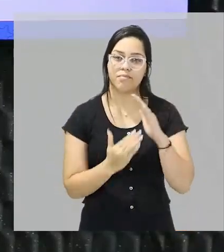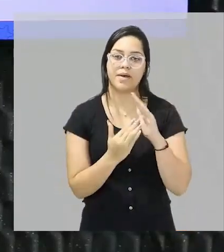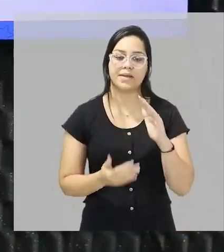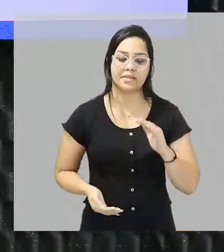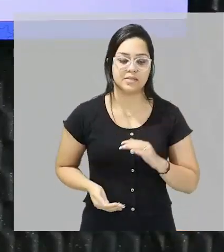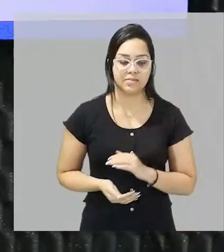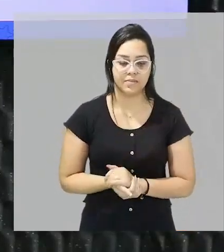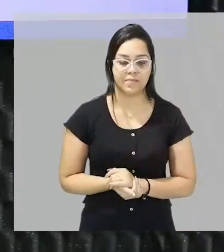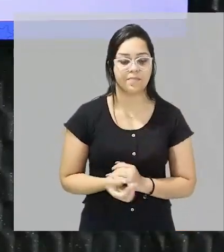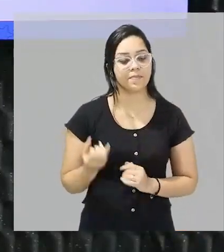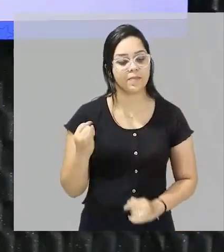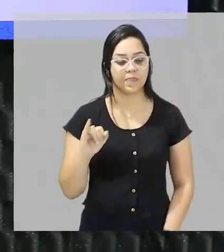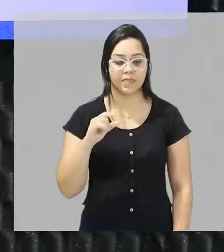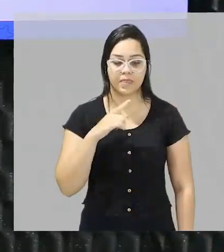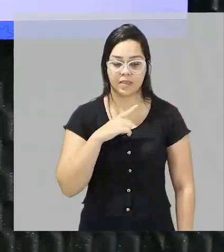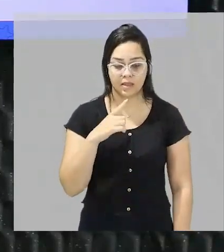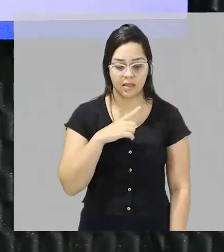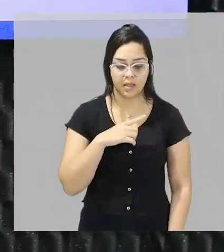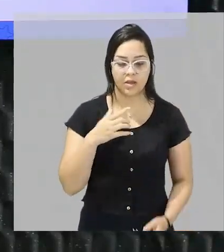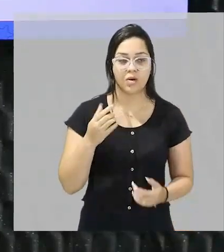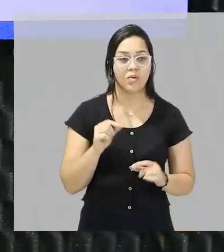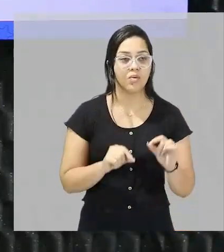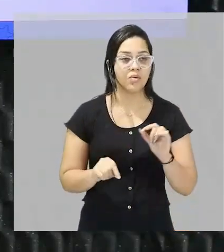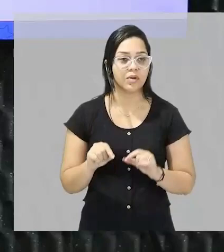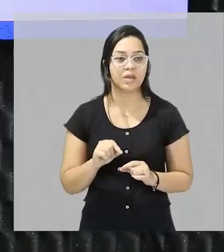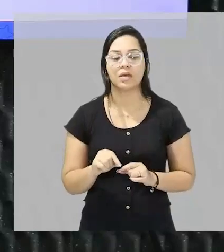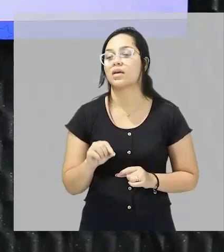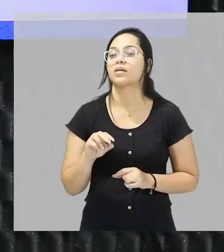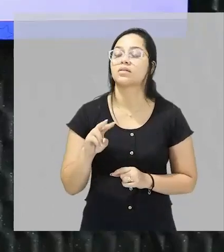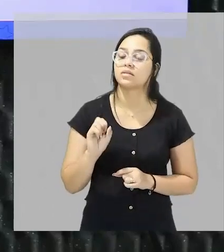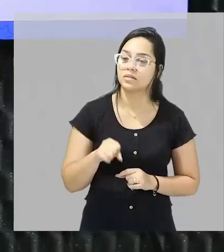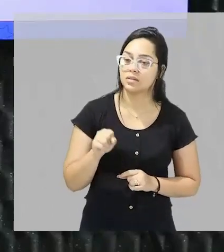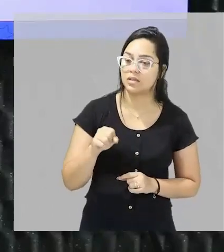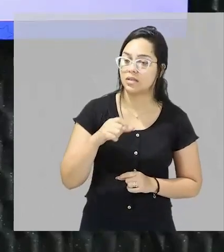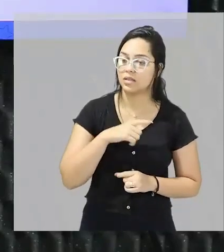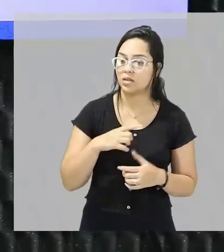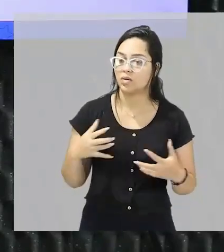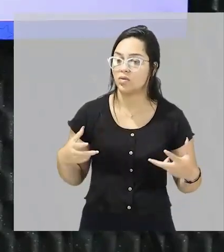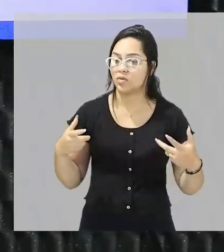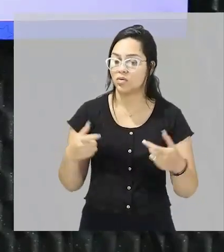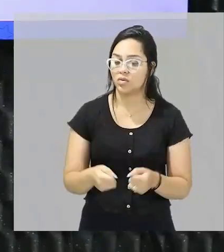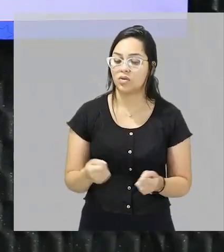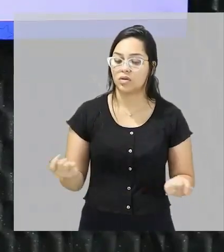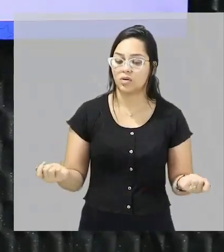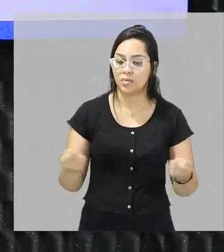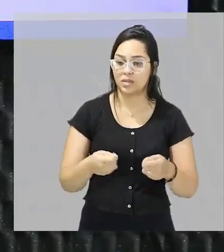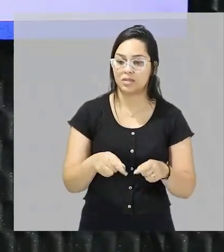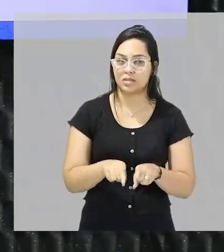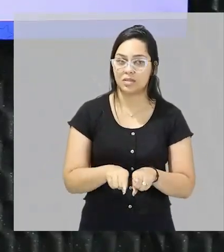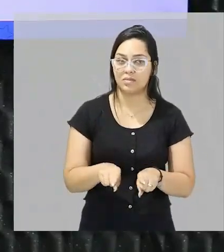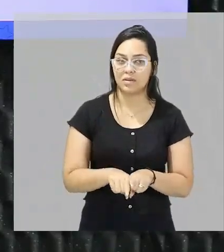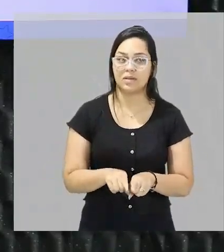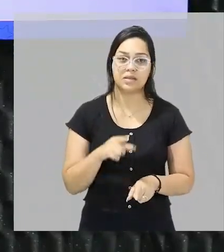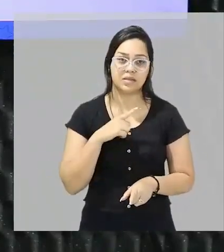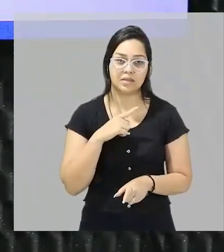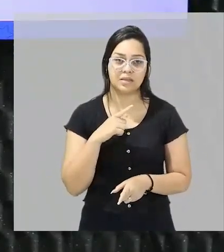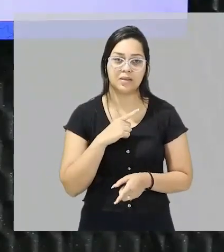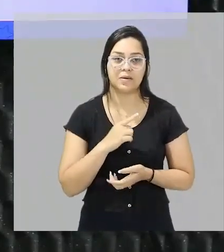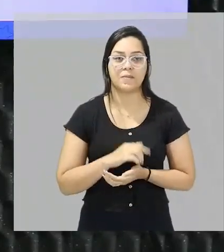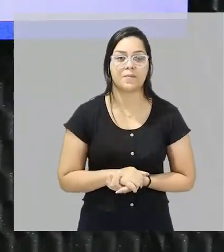máxima. Se ela obteve a pontuação máxima, certamente ela cumpriu com todas as competências que são